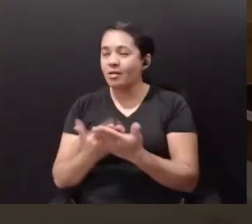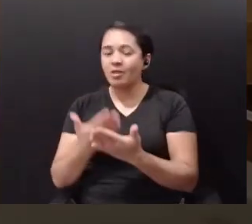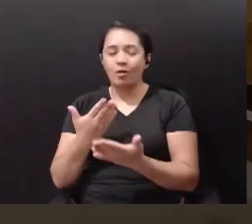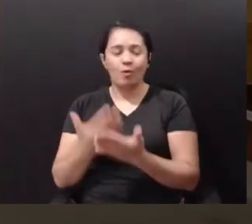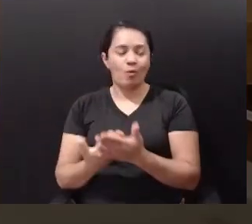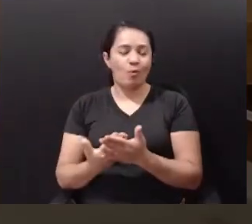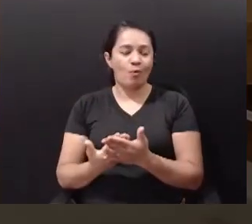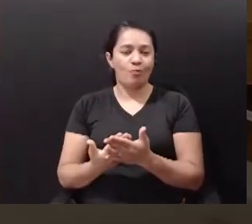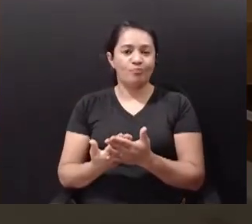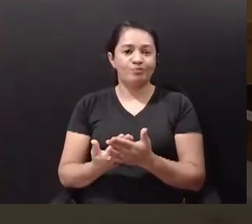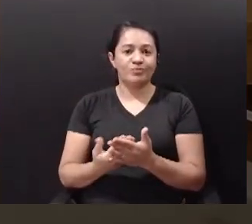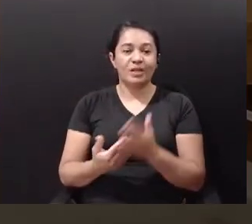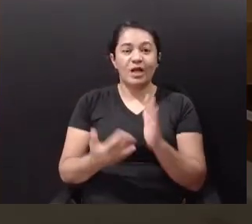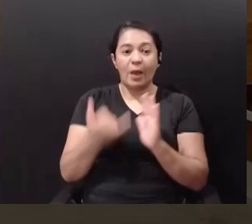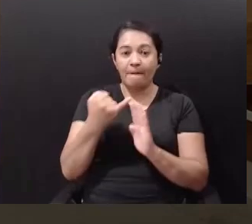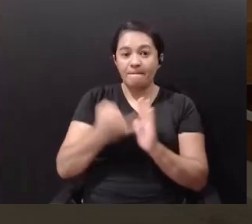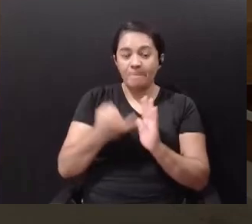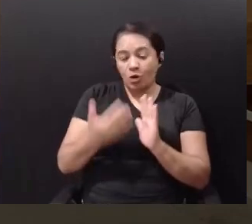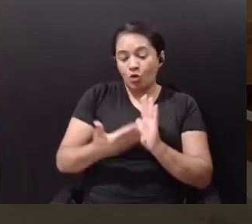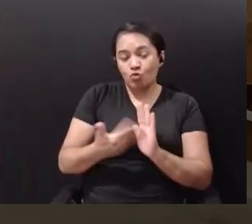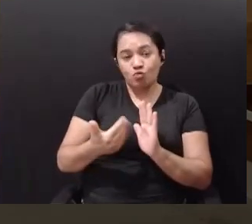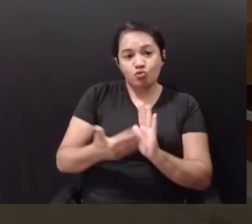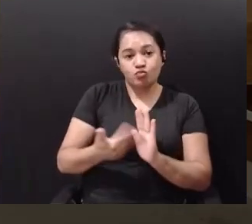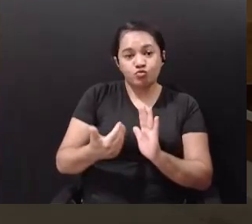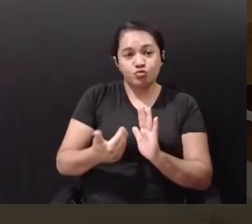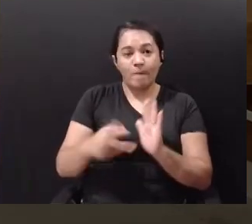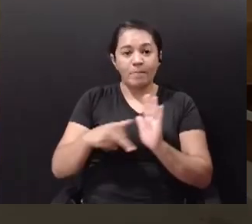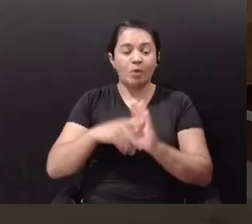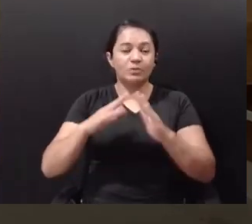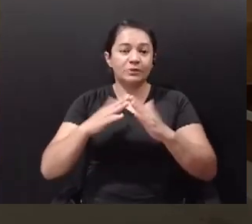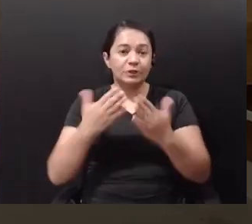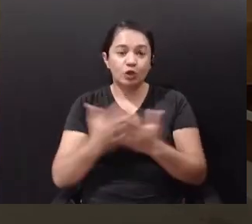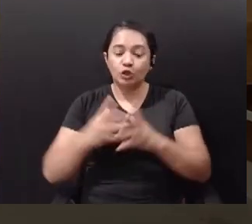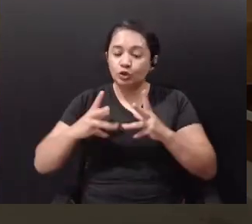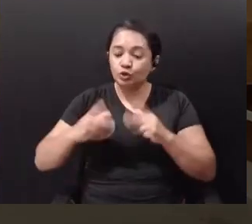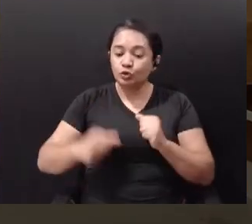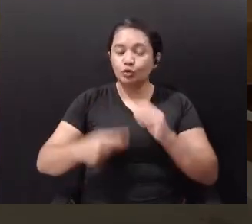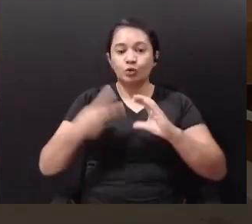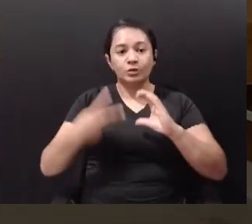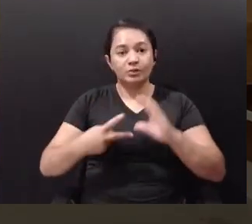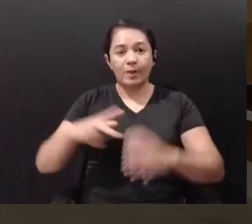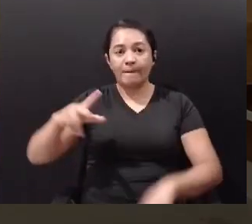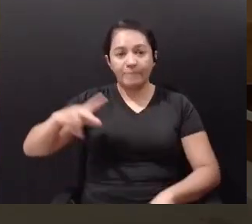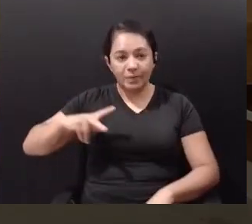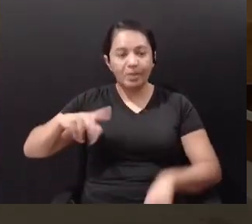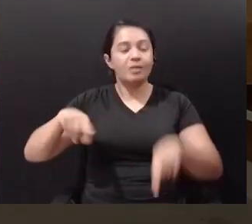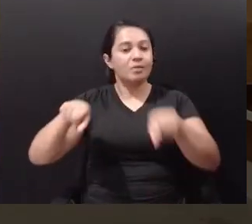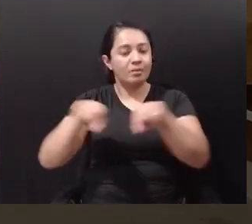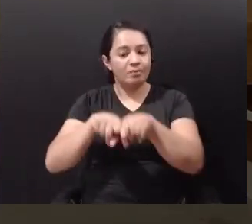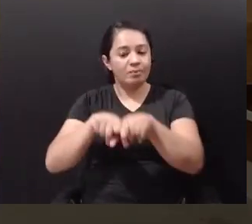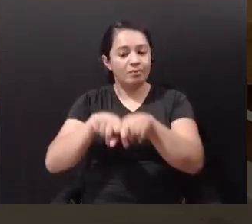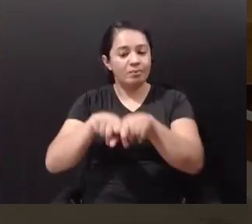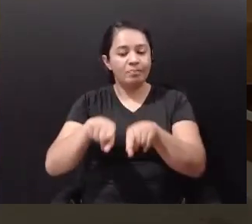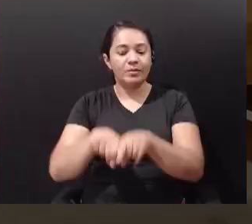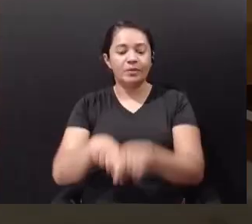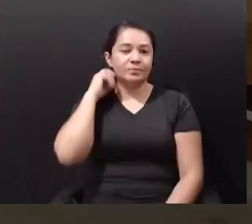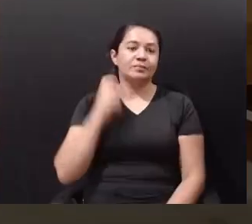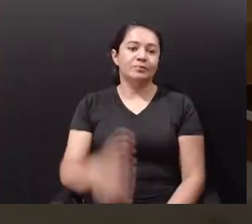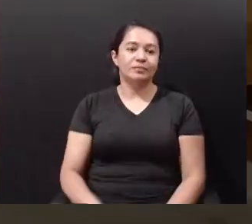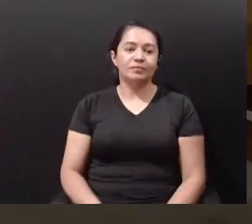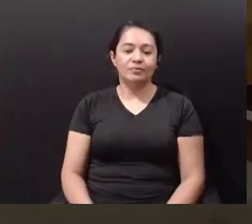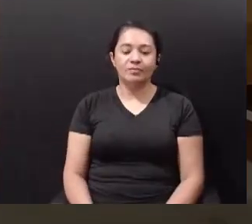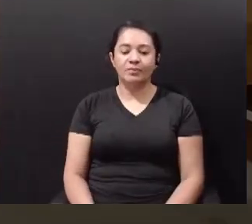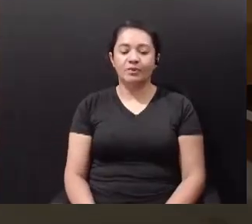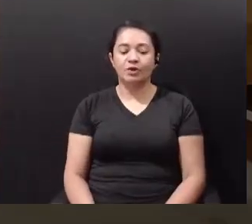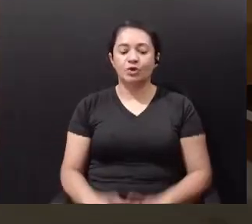isenção de impostos a escolas particulares, inclusive, né? Era passado pela Câmara,